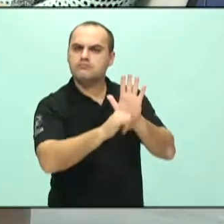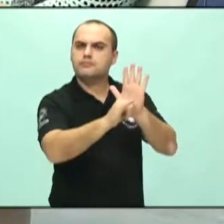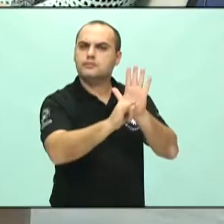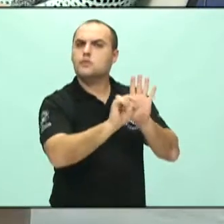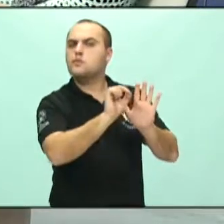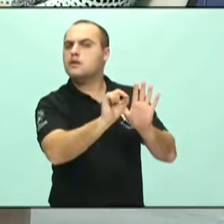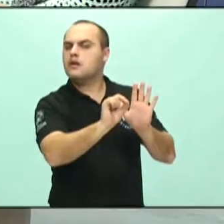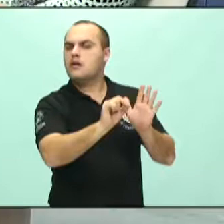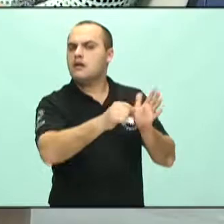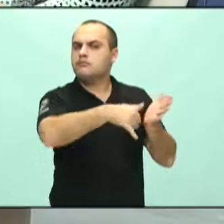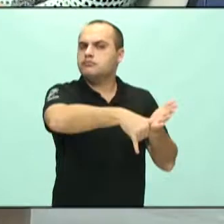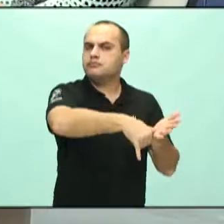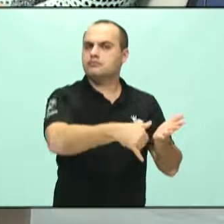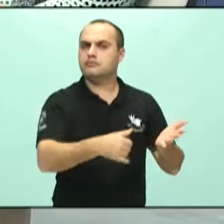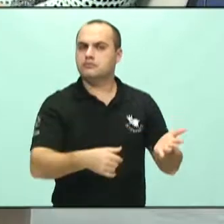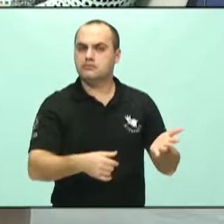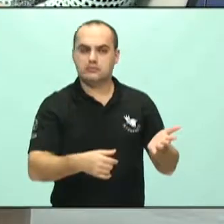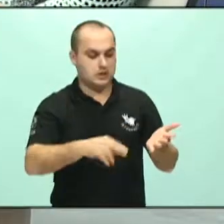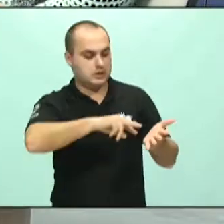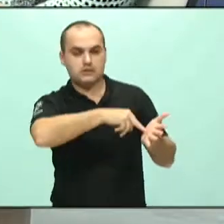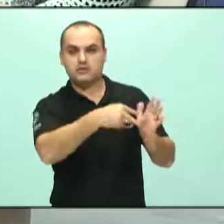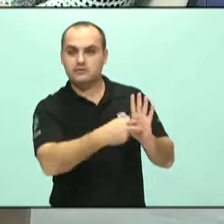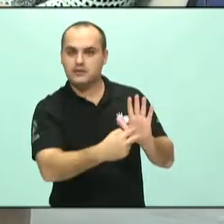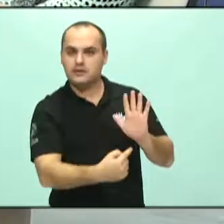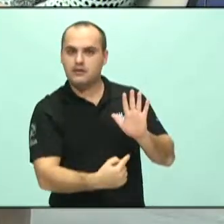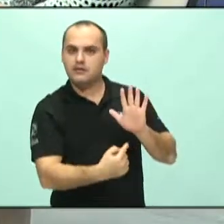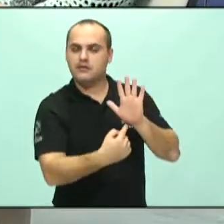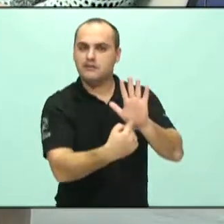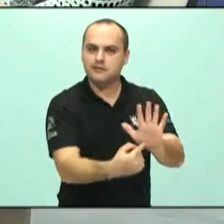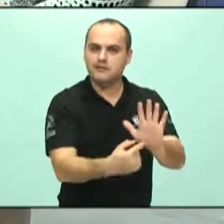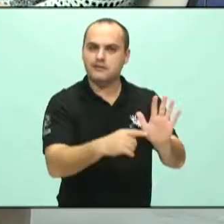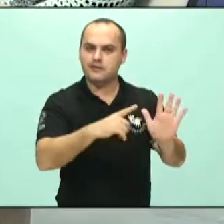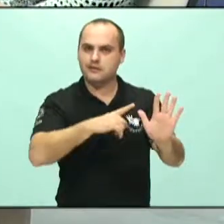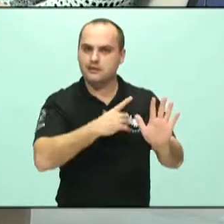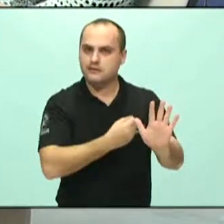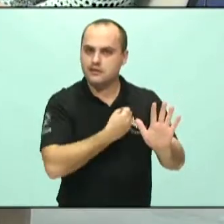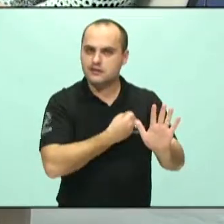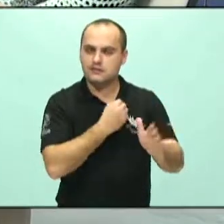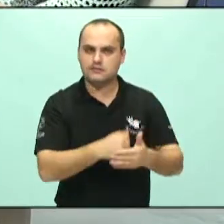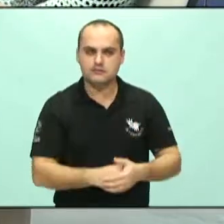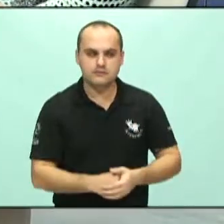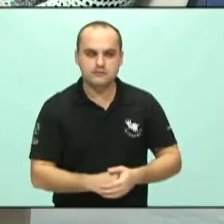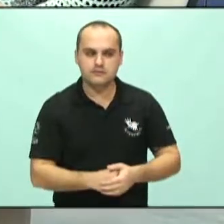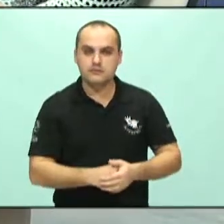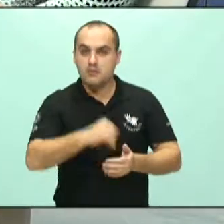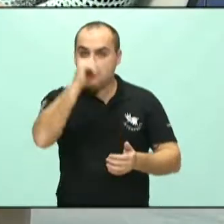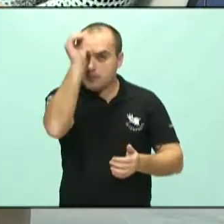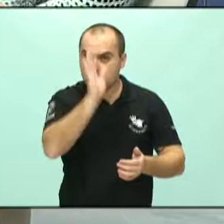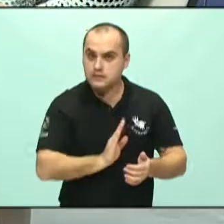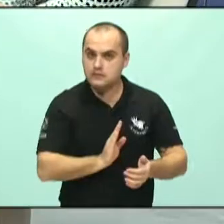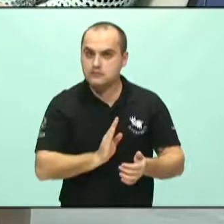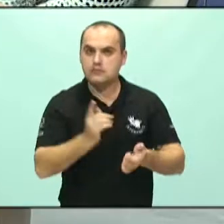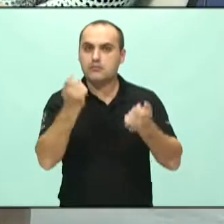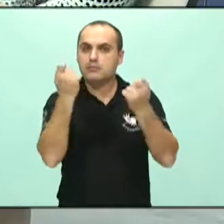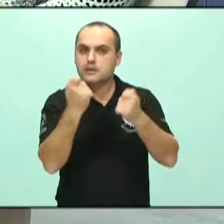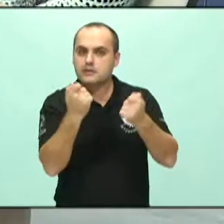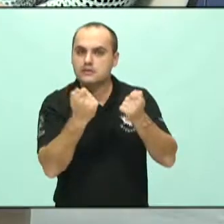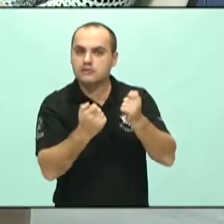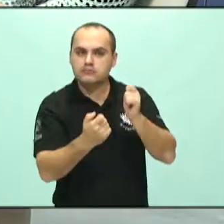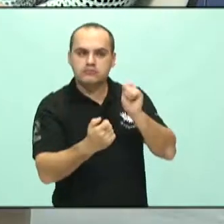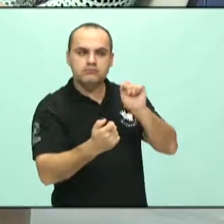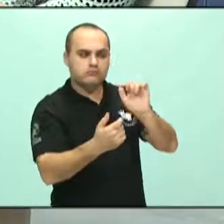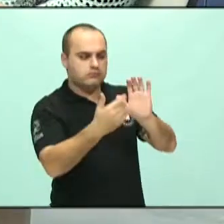mostra que você existe. Para o Brasil existir, temos que mostrar a história do Brasil de uma forma